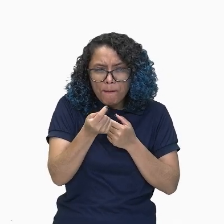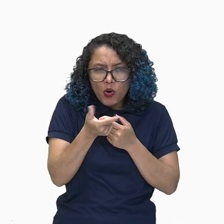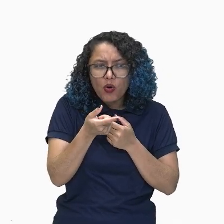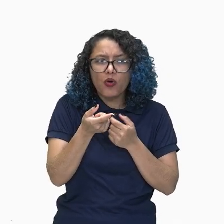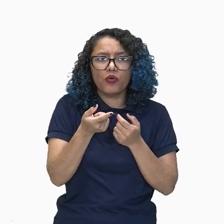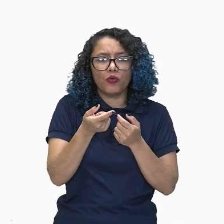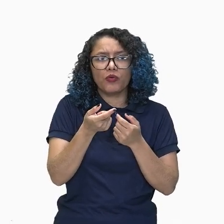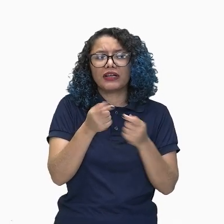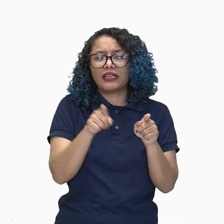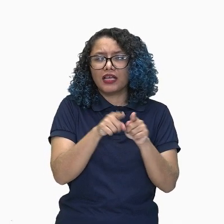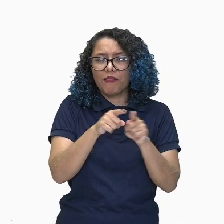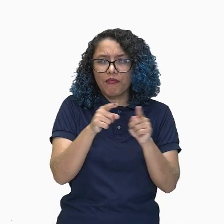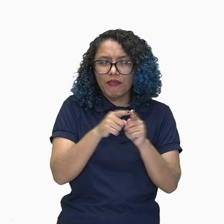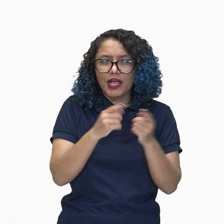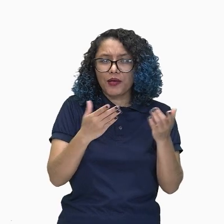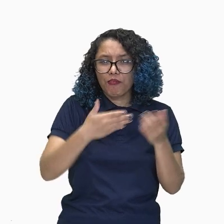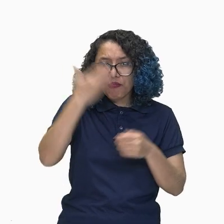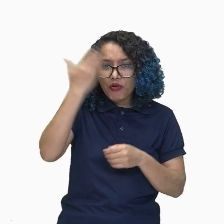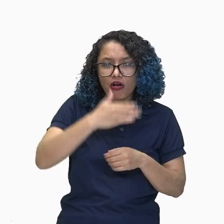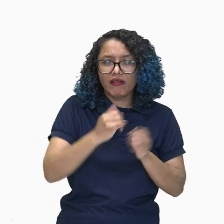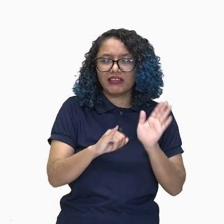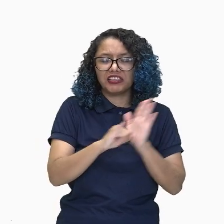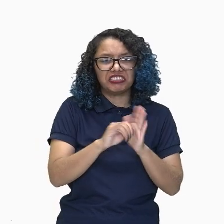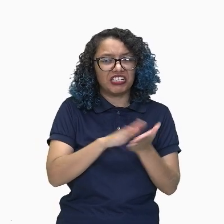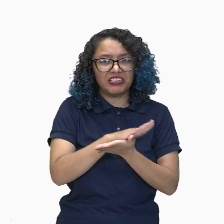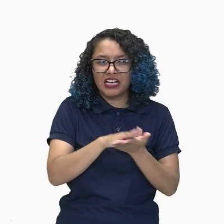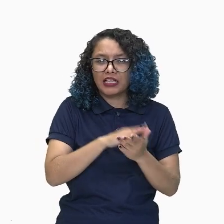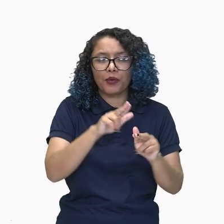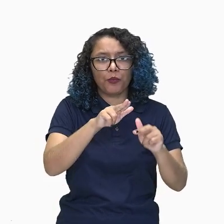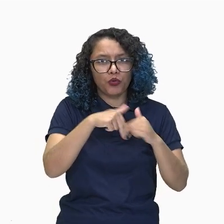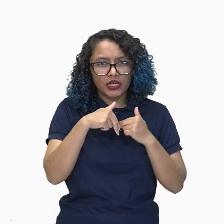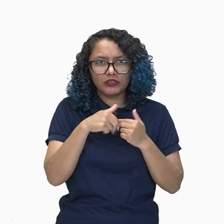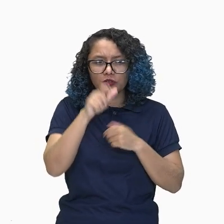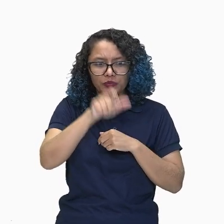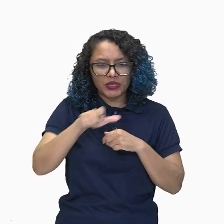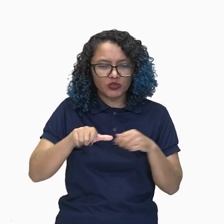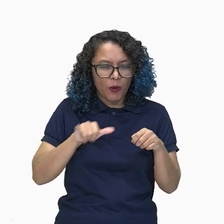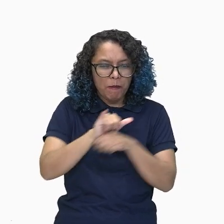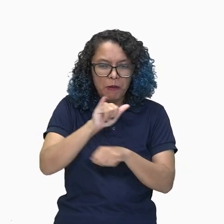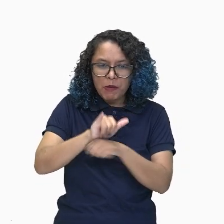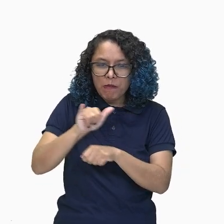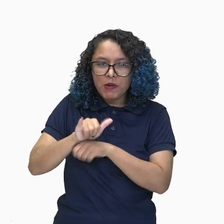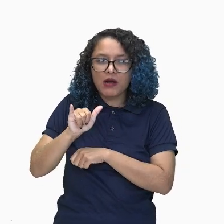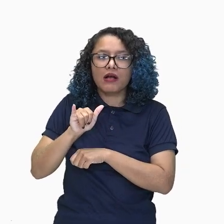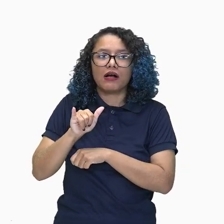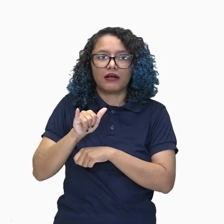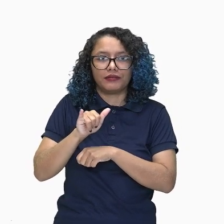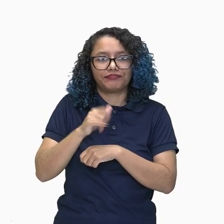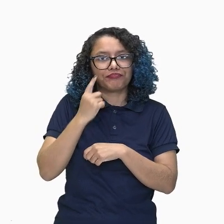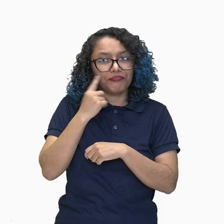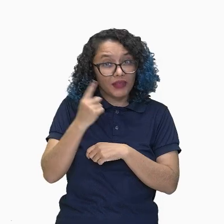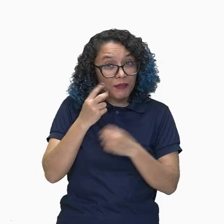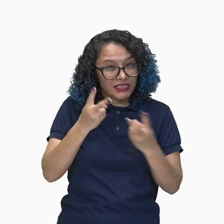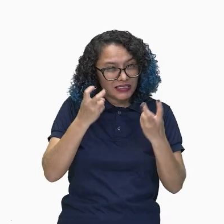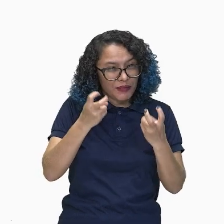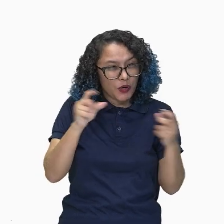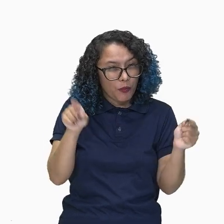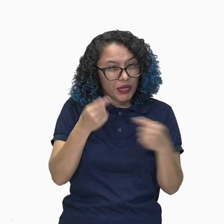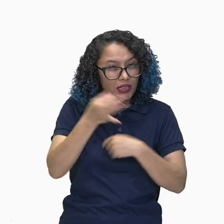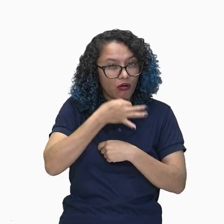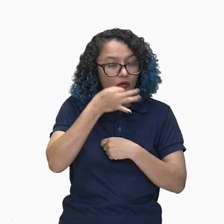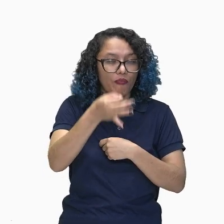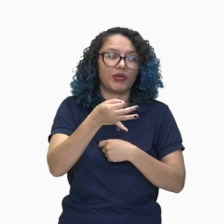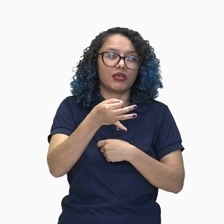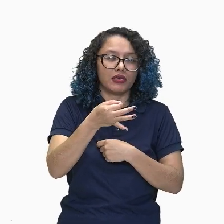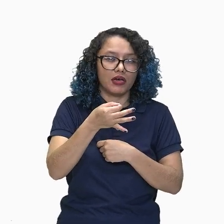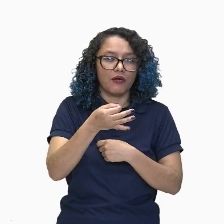dos golpistas. Observem que aí nós temos uma opinião de uma pessoa em relação a esse fato, às aberturas